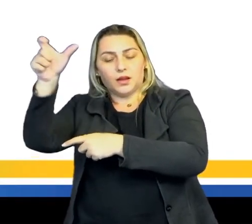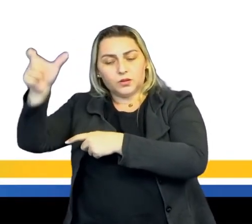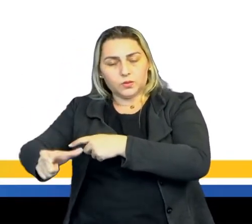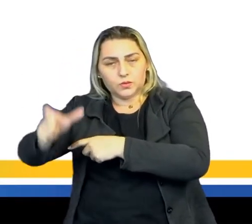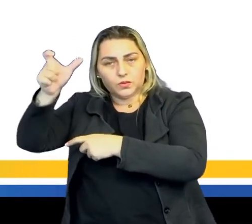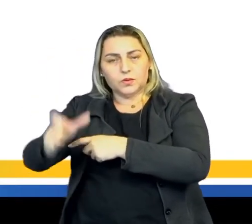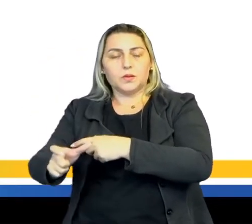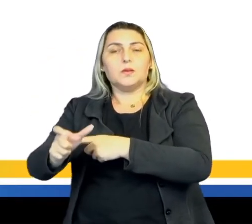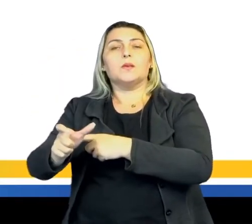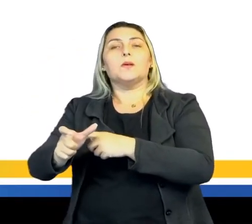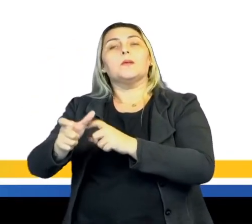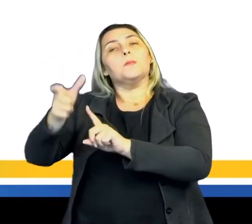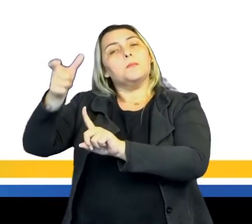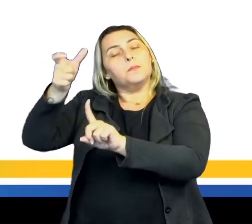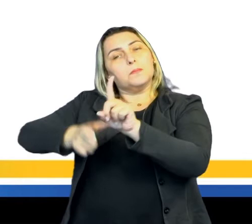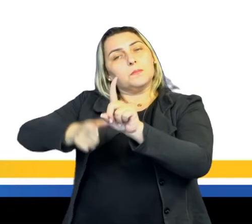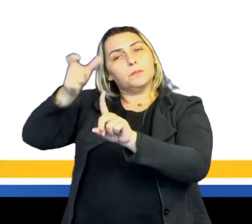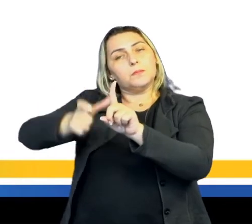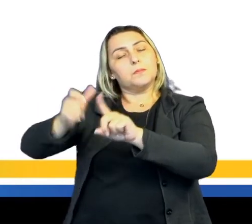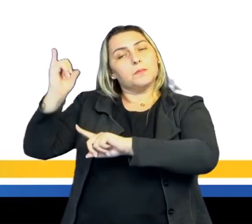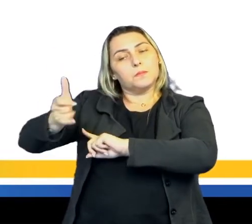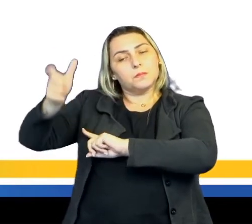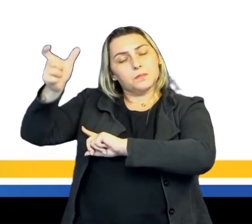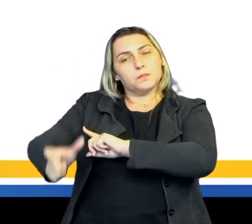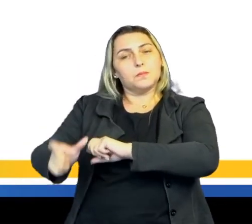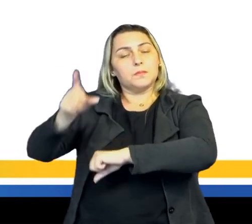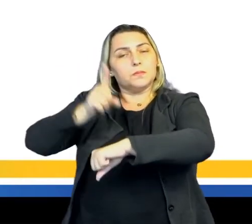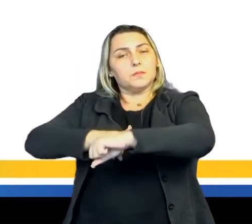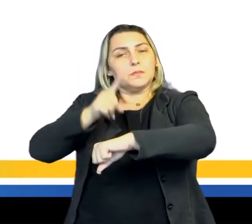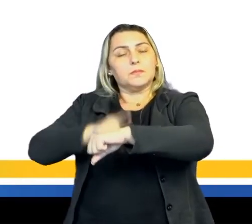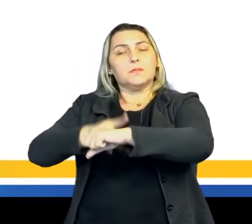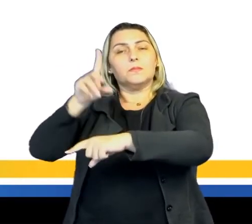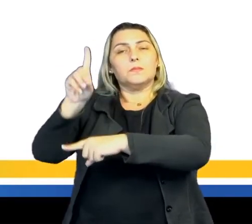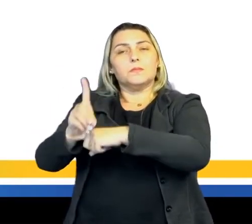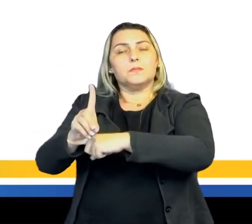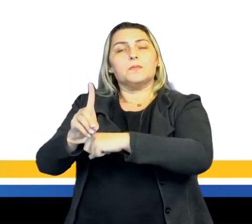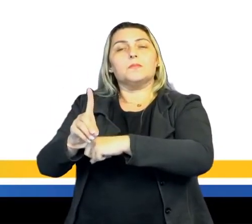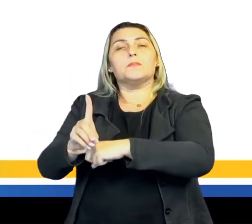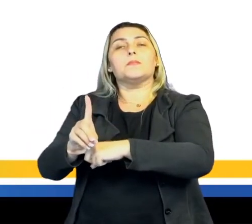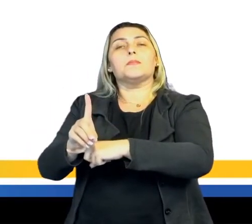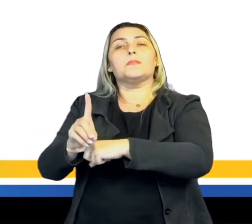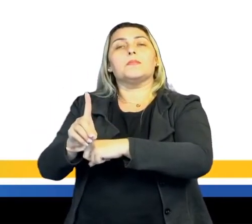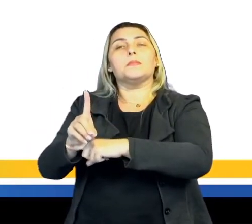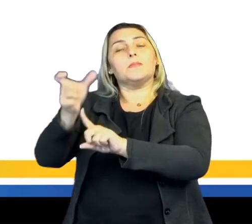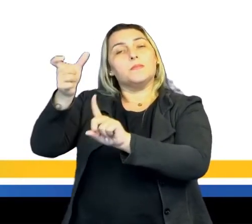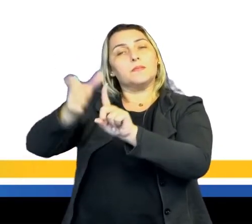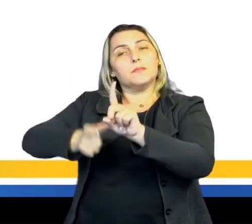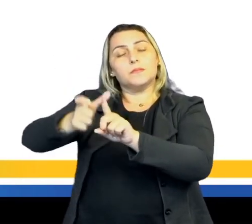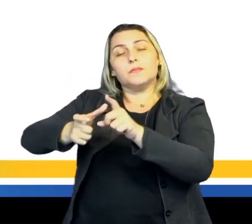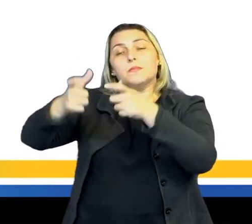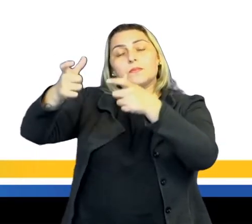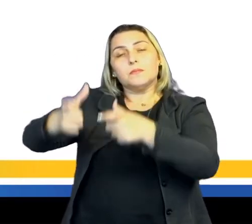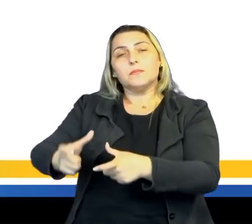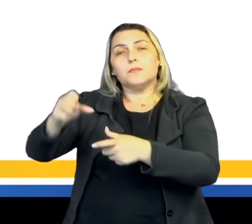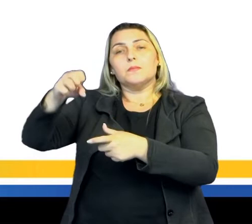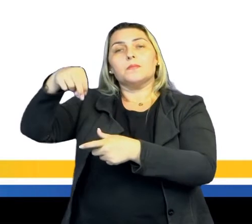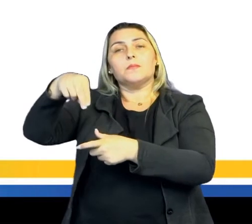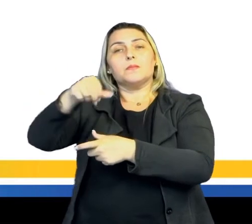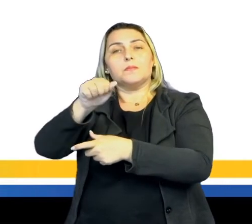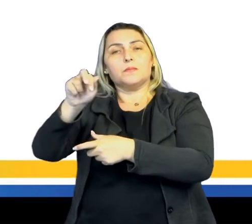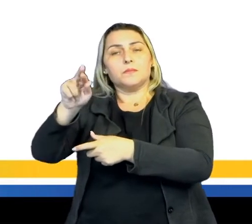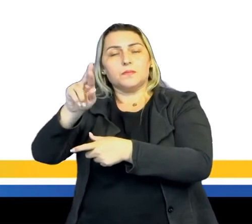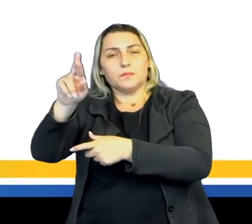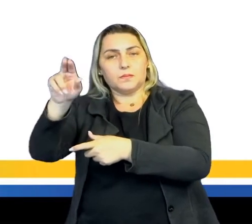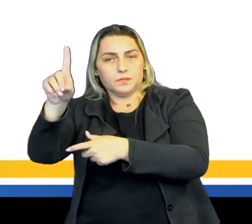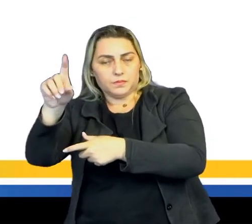Personagem, narrador e tempo. Ou é a letra D, narrador, enredo, personagem, espaço e tempo? Ah, essa tá